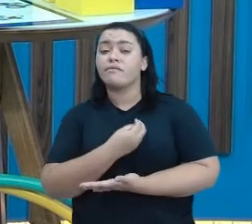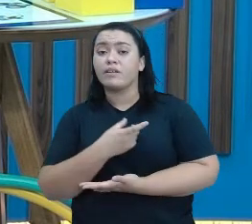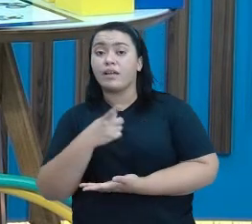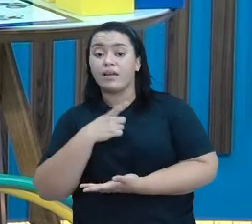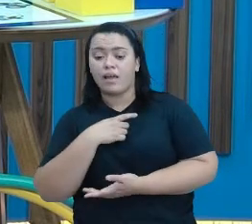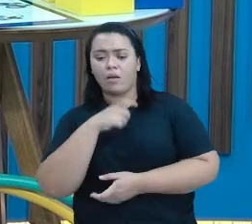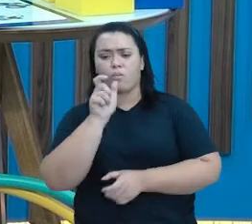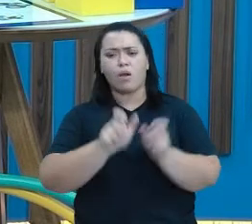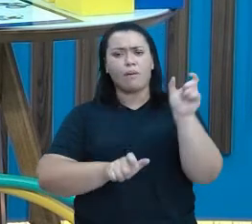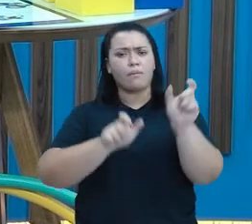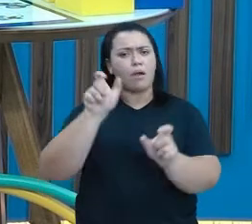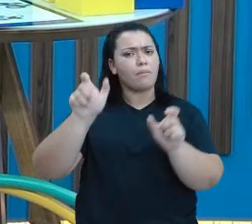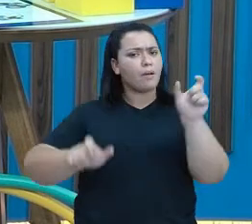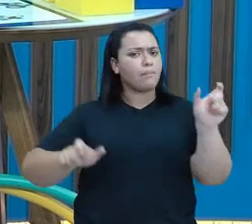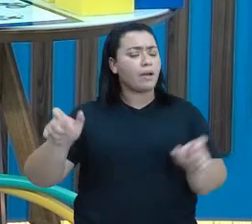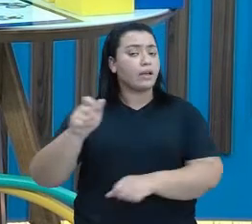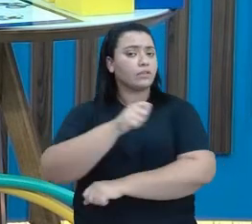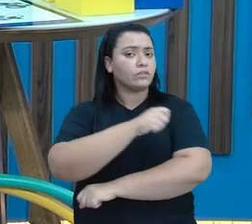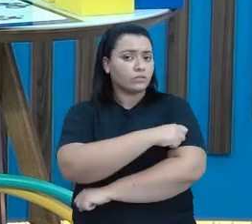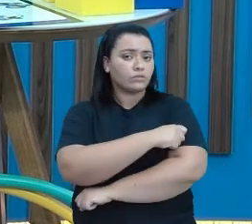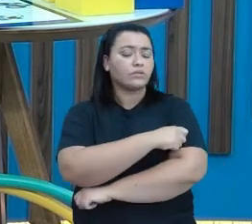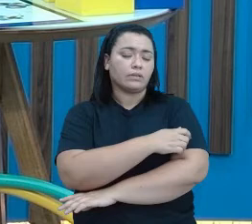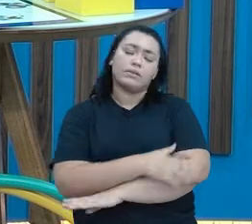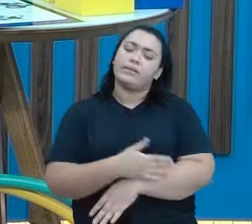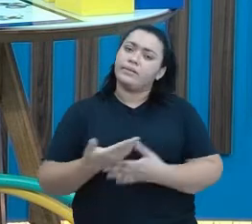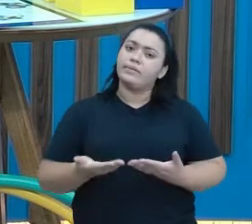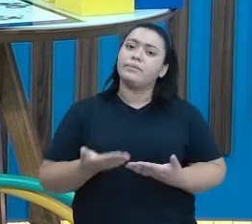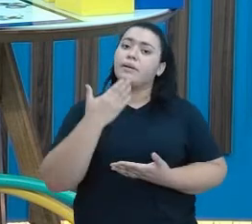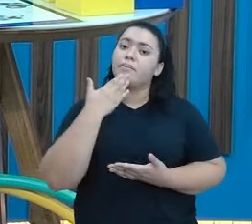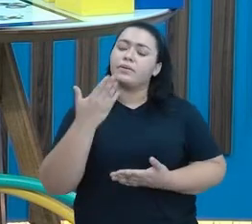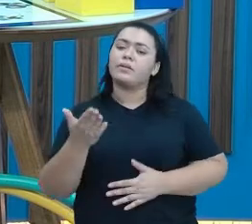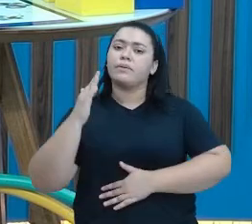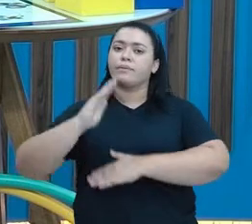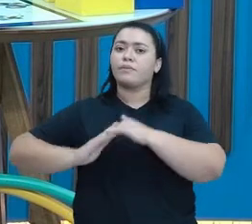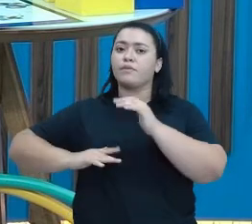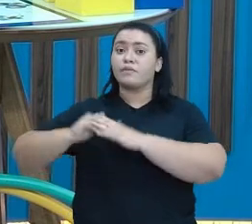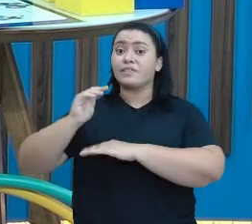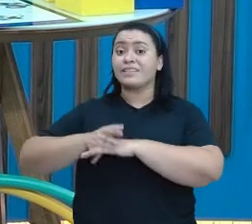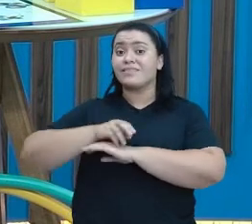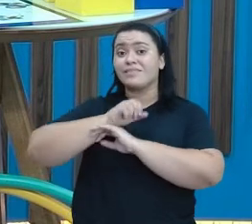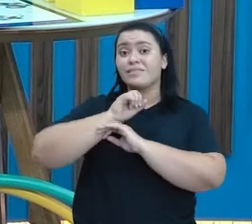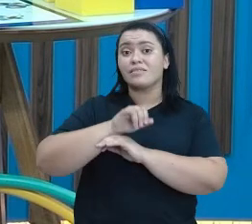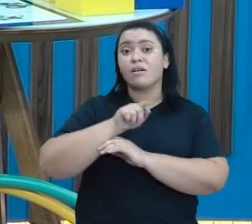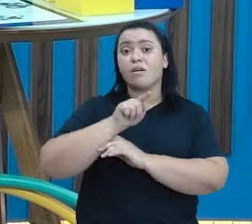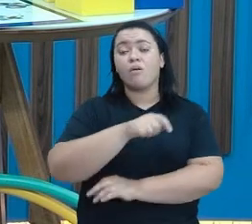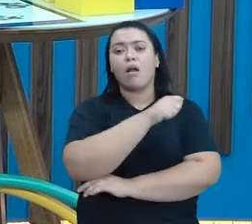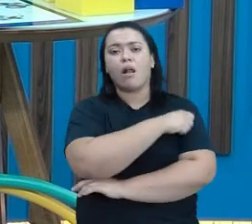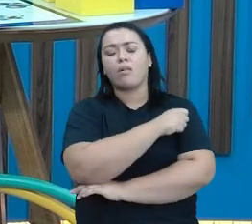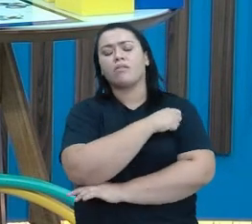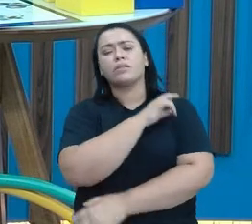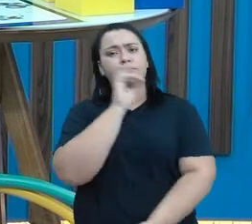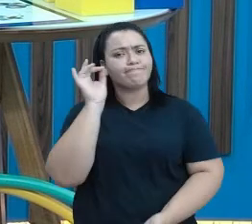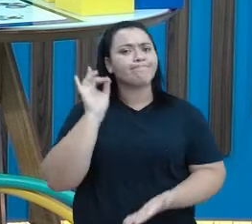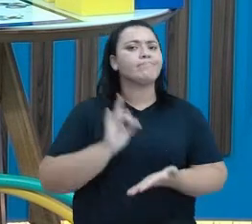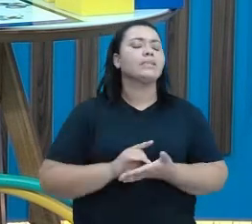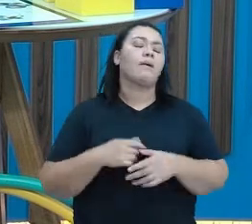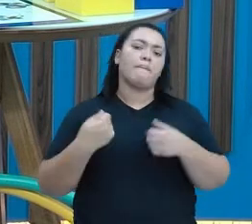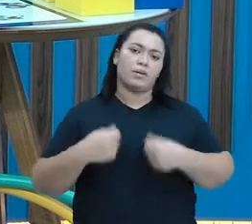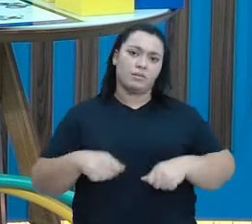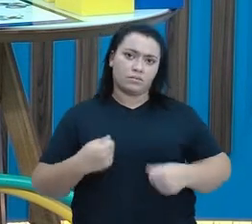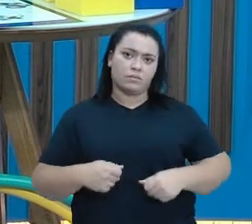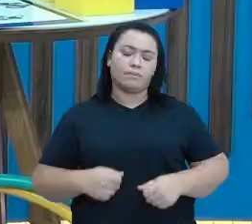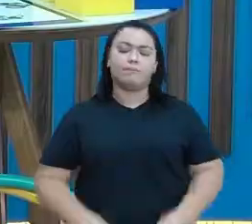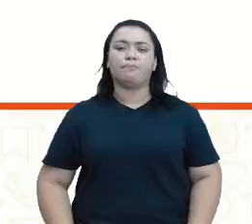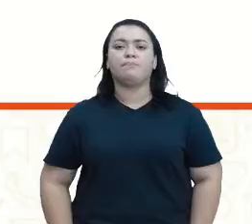cada estudante e solicitar um profissional se o estudante realmente tiver essa